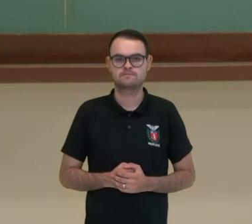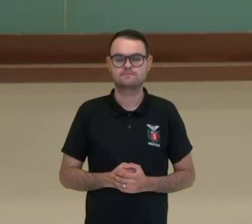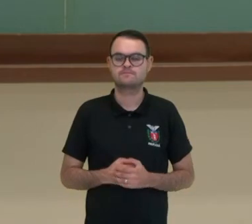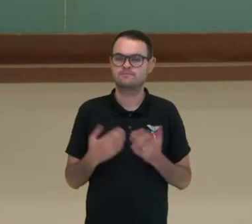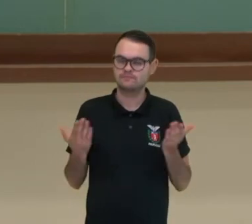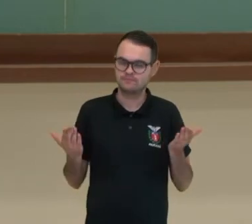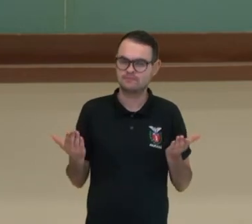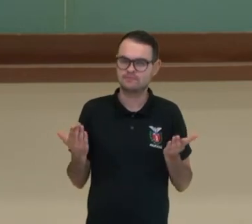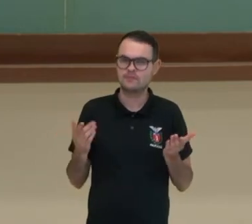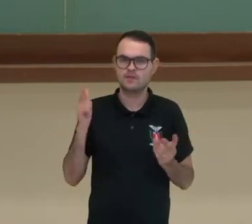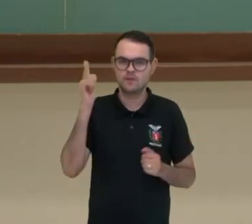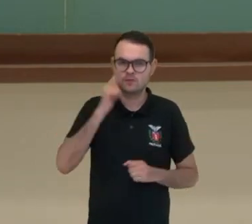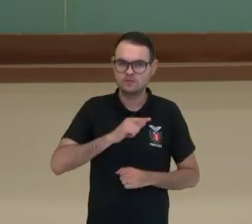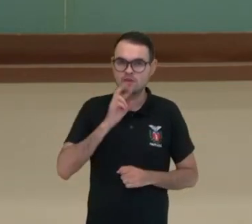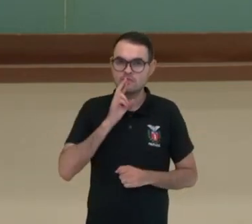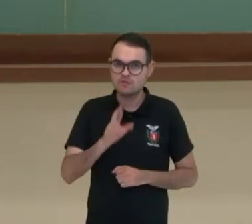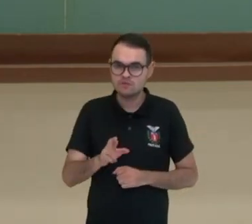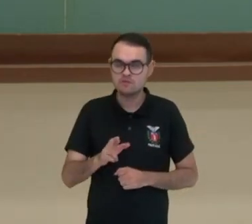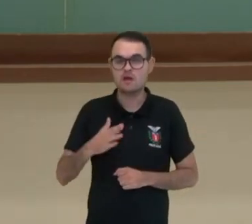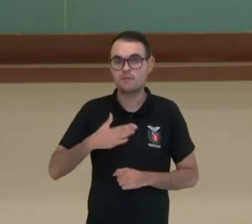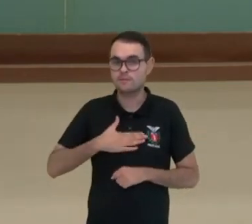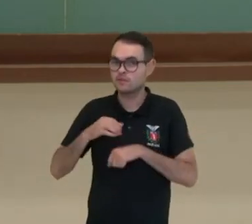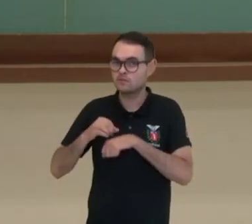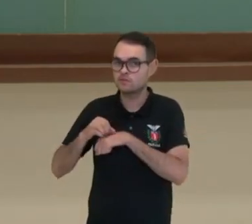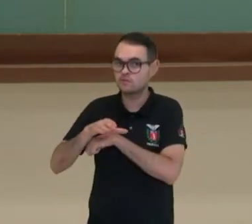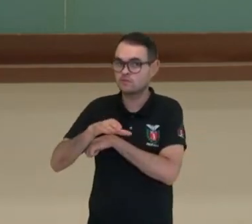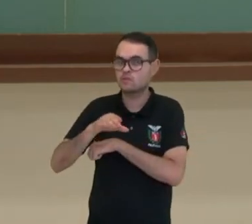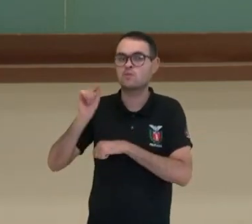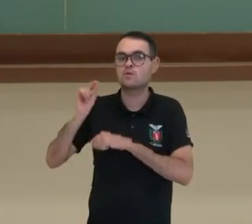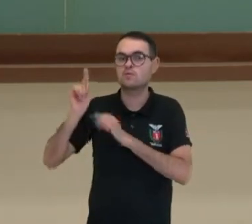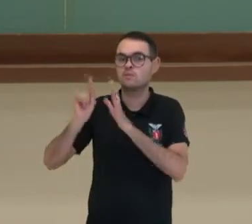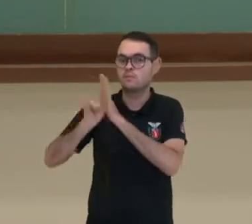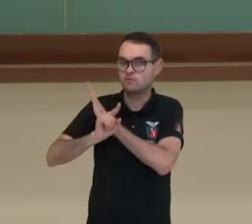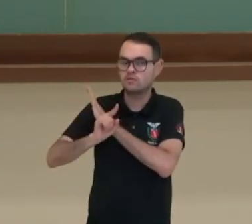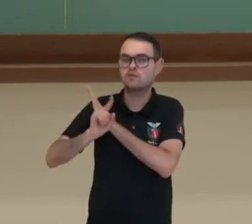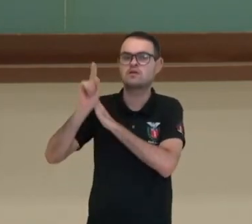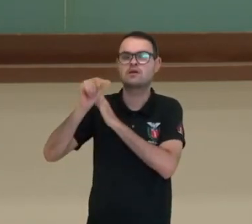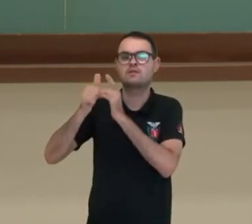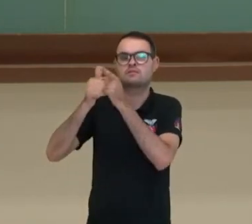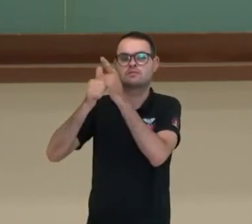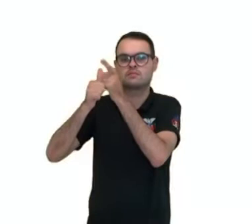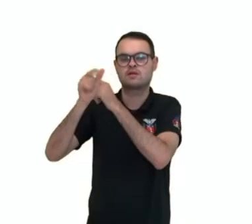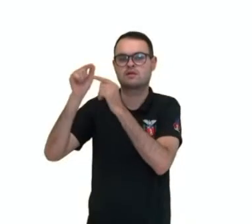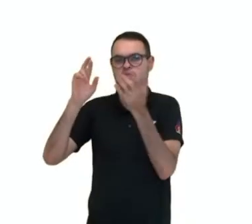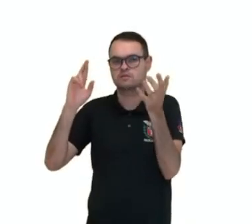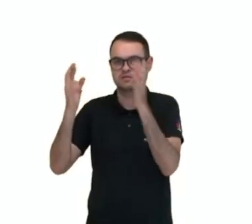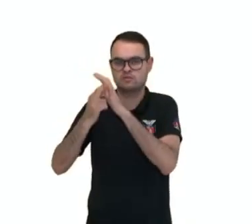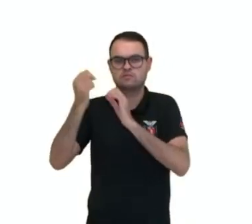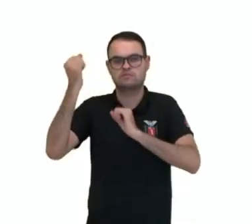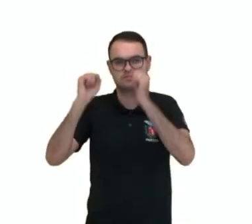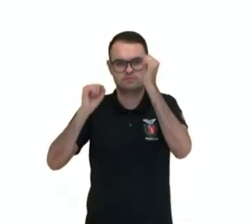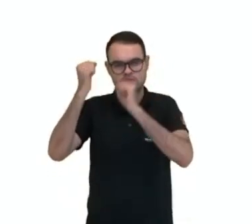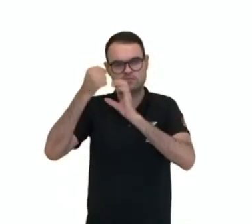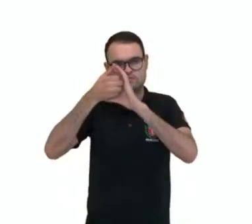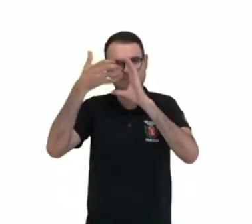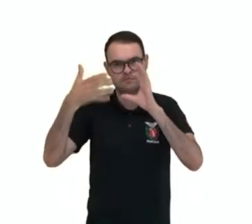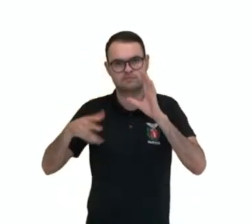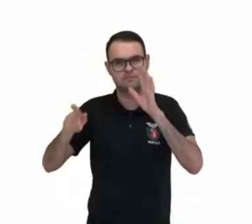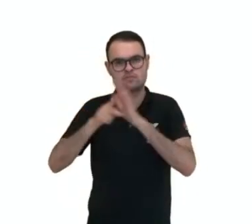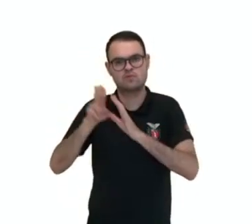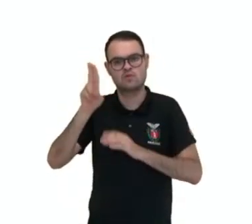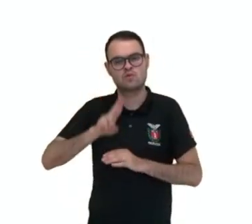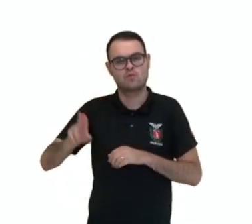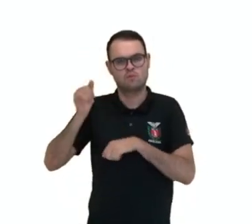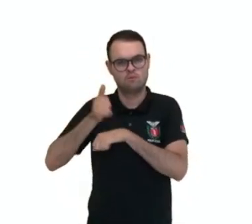Então, alunos, conseguiram responder? Minha sugestão aqui para o que foi perguntado. A primeira Revolução Industrial foi caracterizada pelo uso do